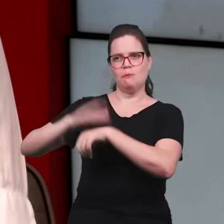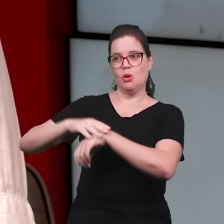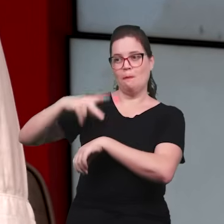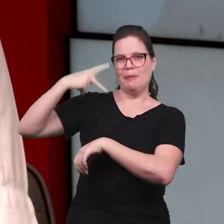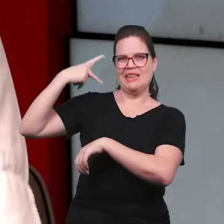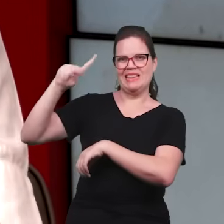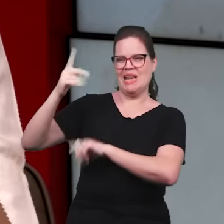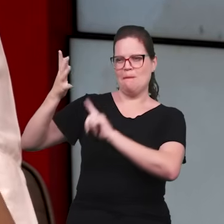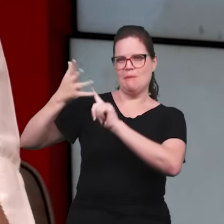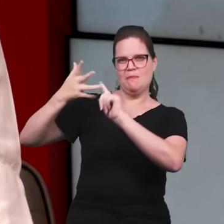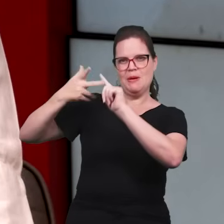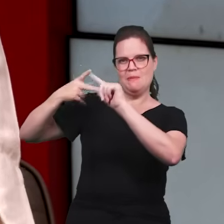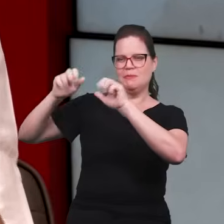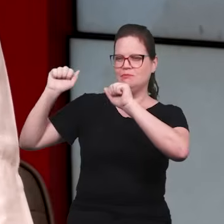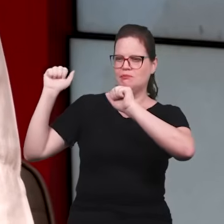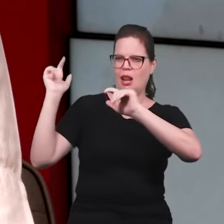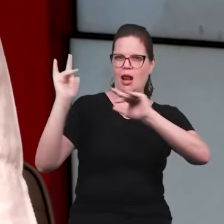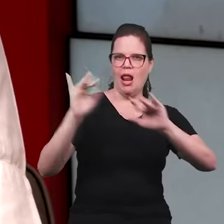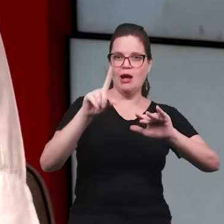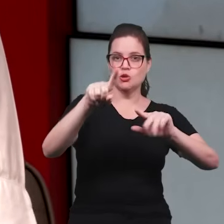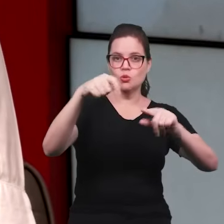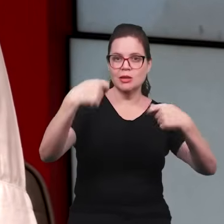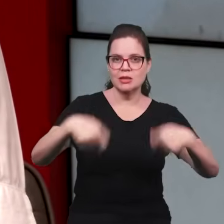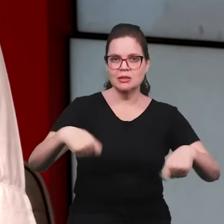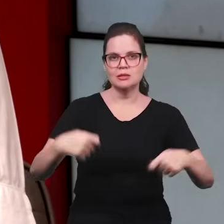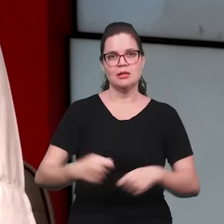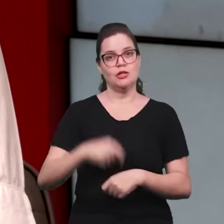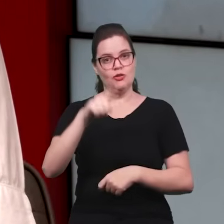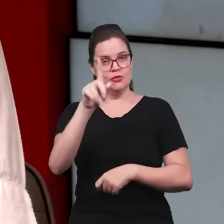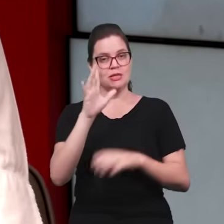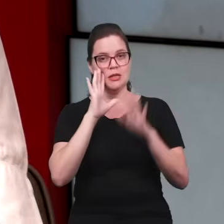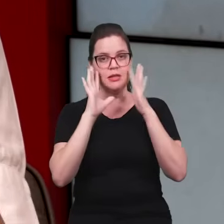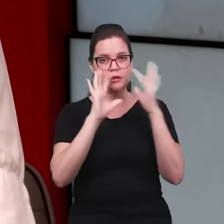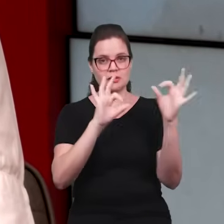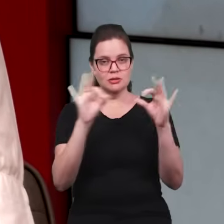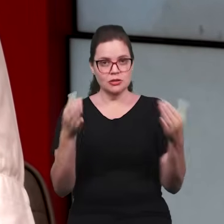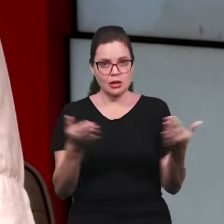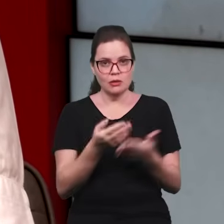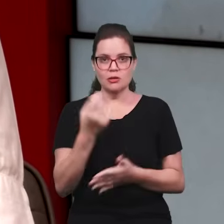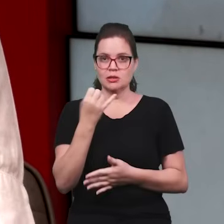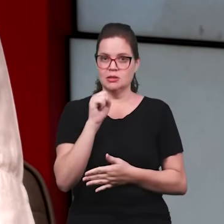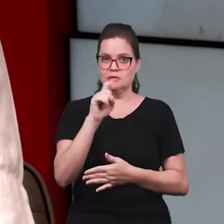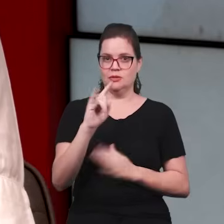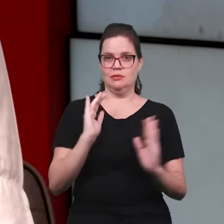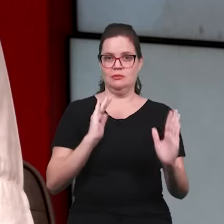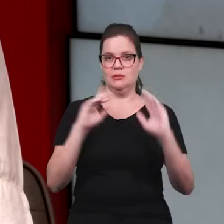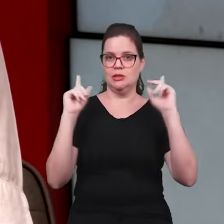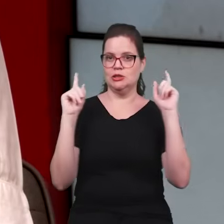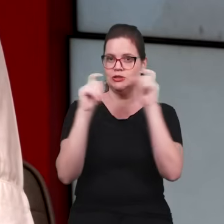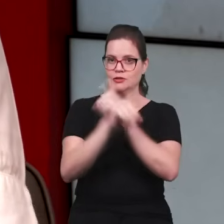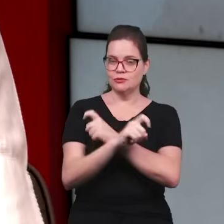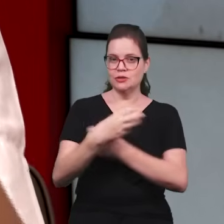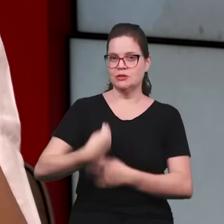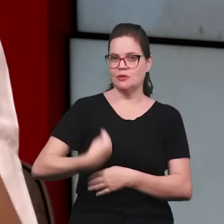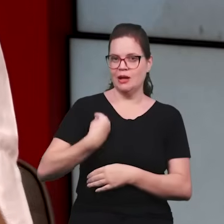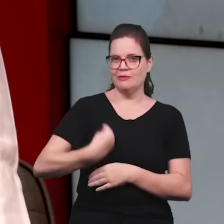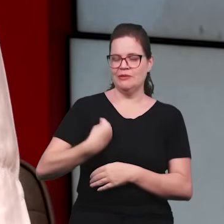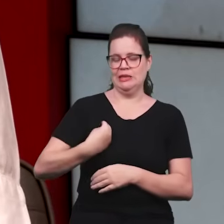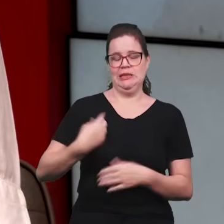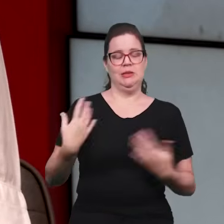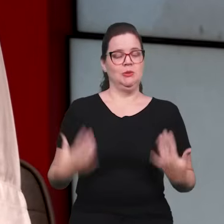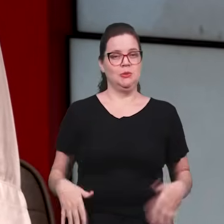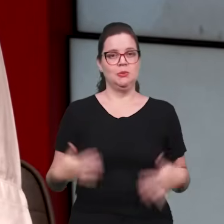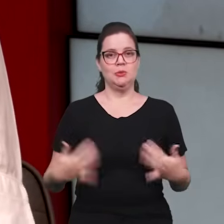vossas necessidades. E esse é o recado para você que está nos ouvindo nesta hora. Se você está passando por essa situação difícil, mas é